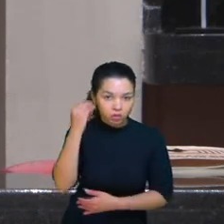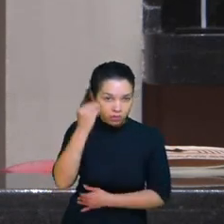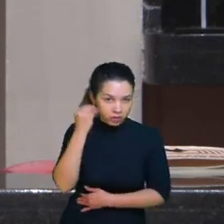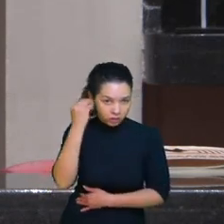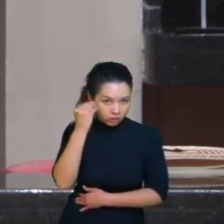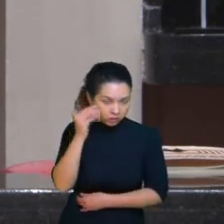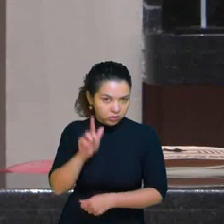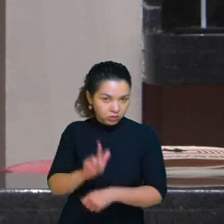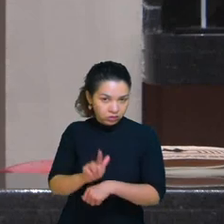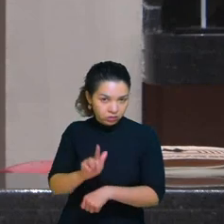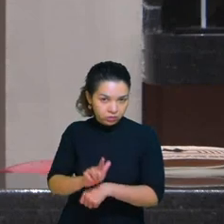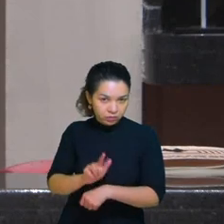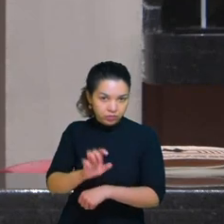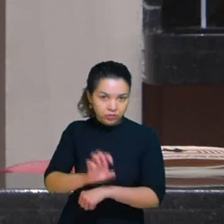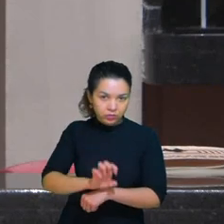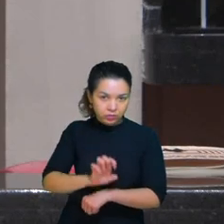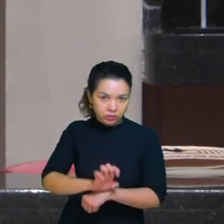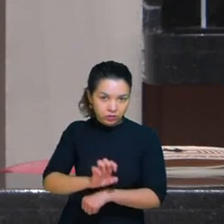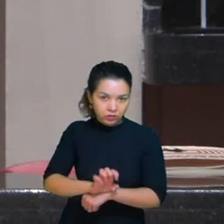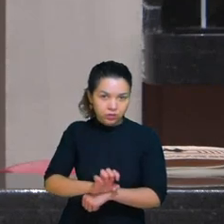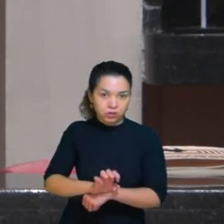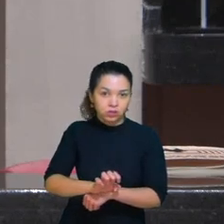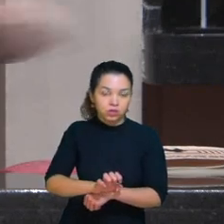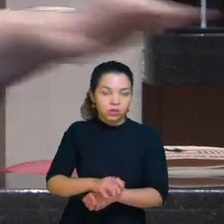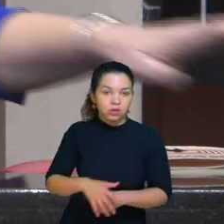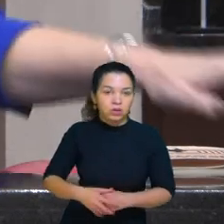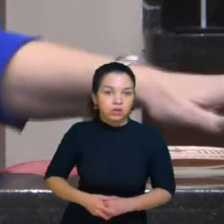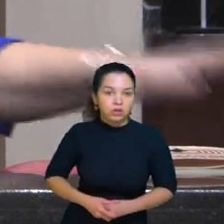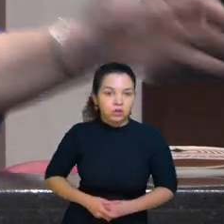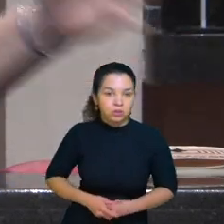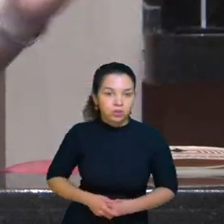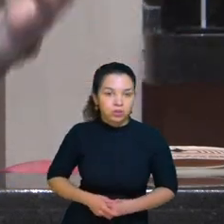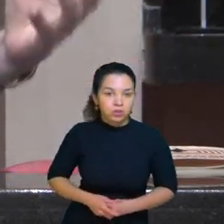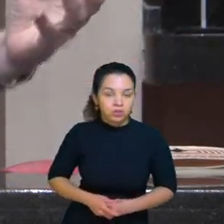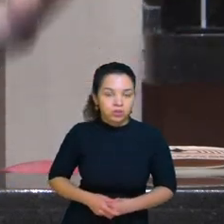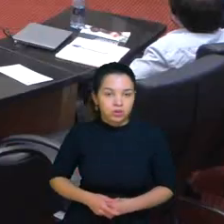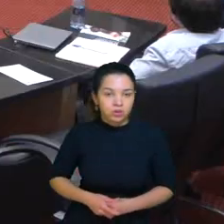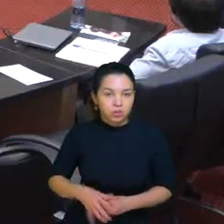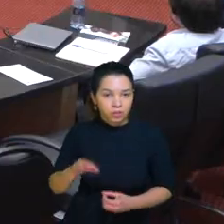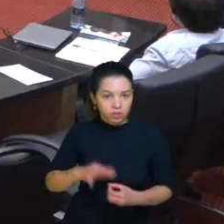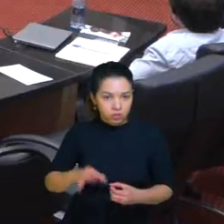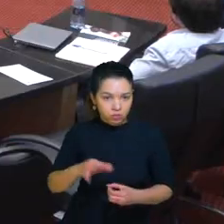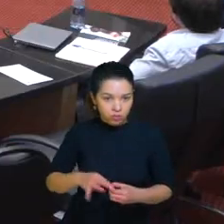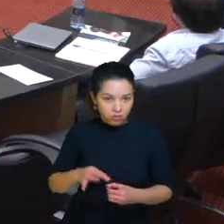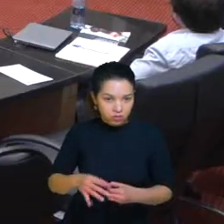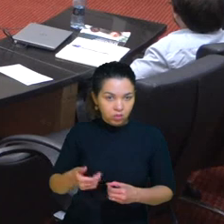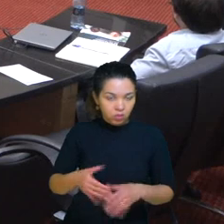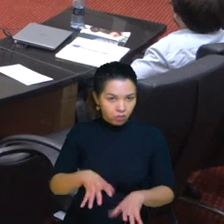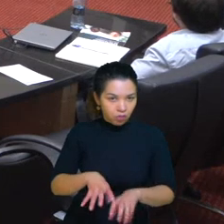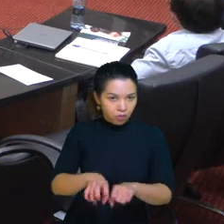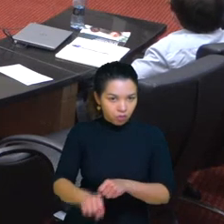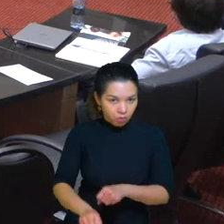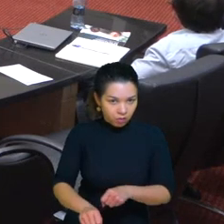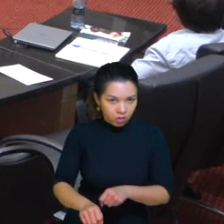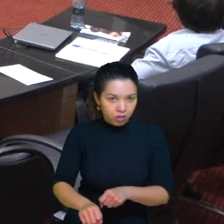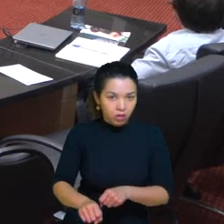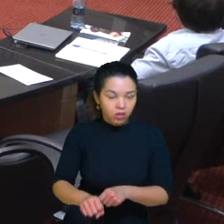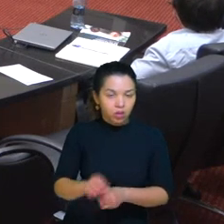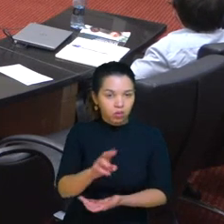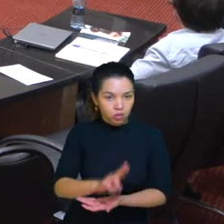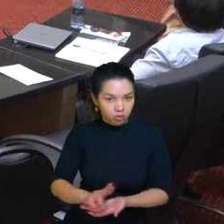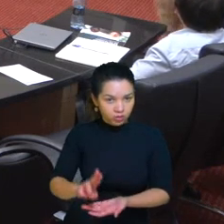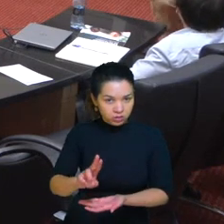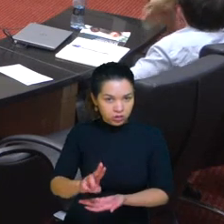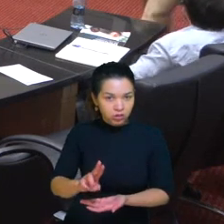da gestão estadual aqui da gestão estadual com uma instituição formadora a partir das Universidades